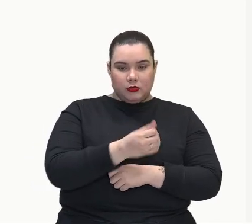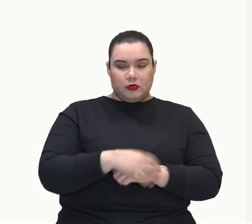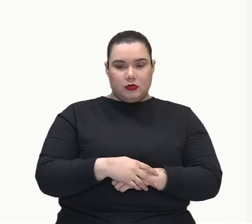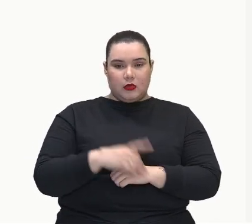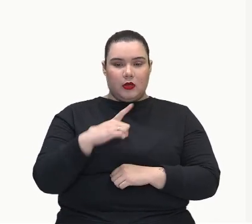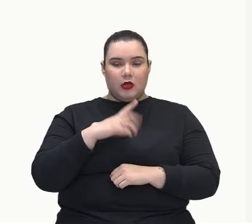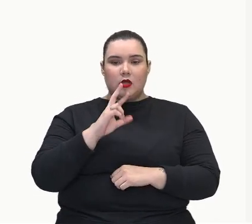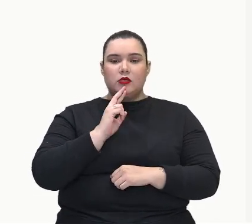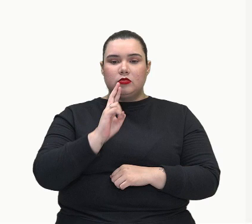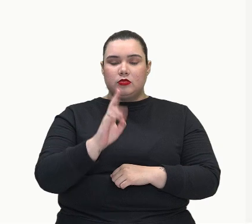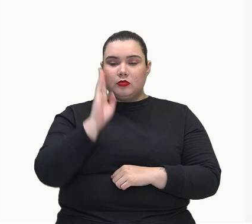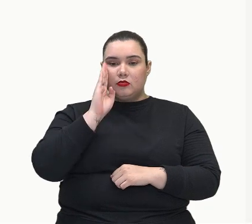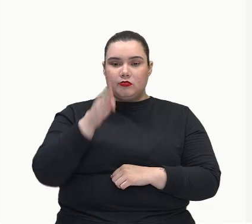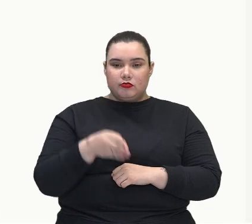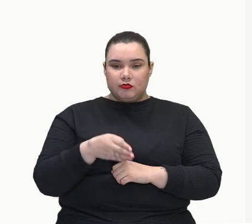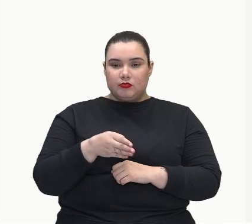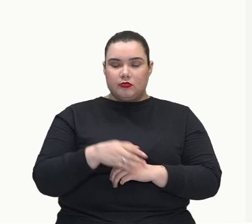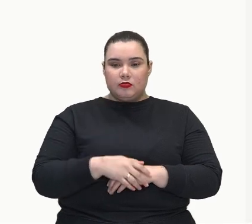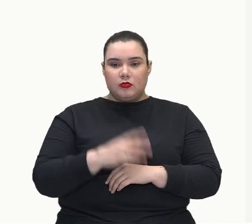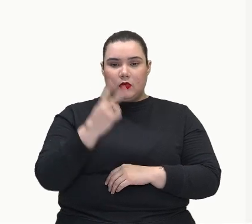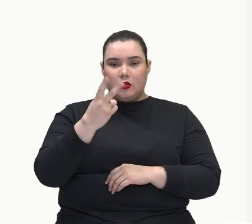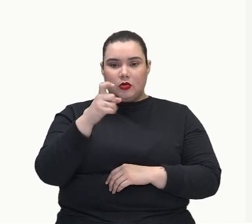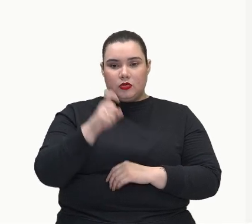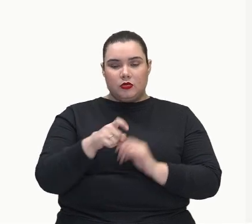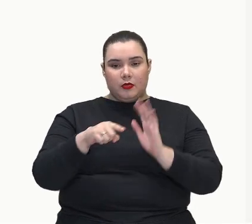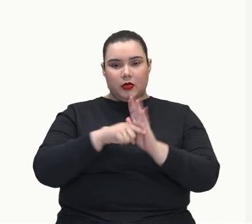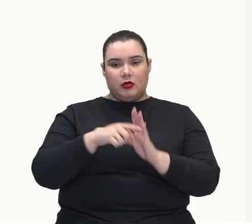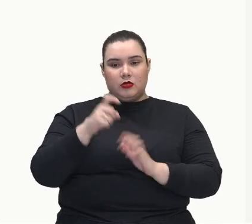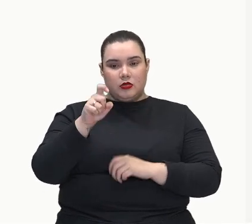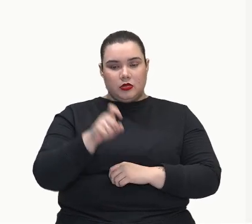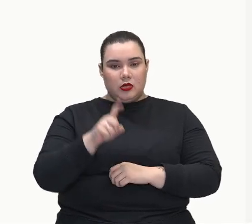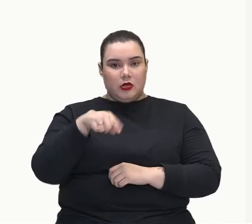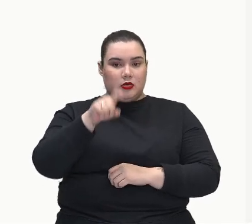nosso resultado aqui direto. 2x